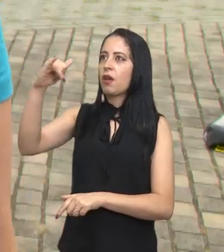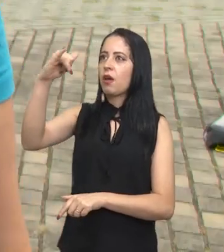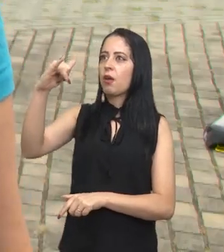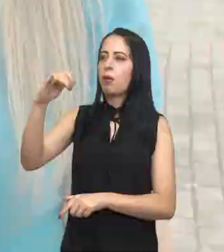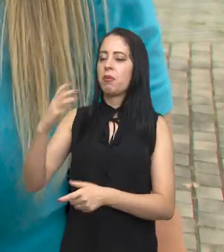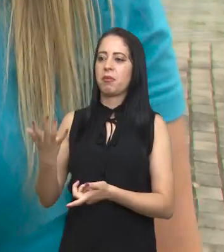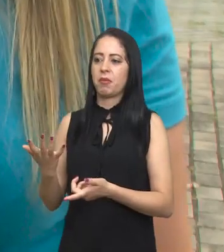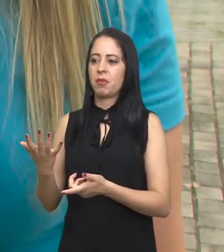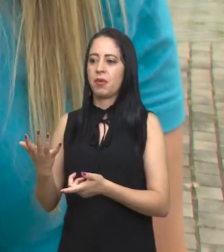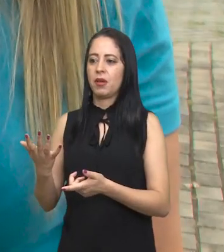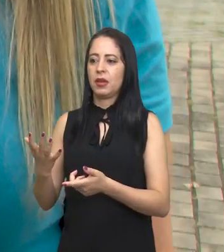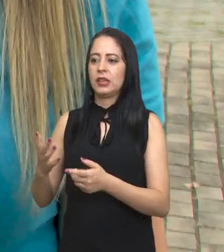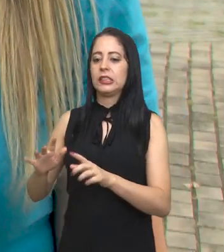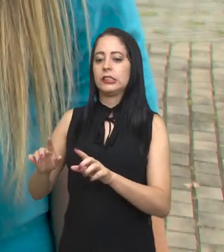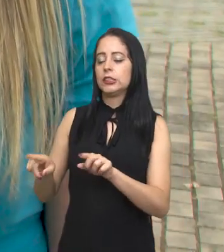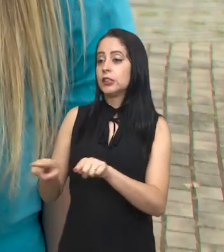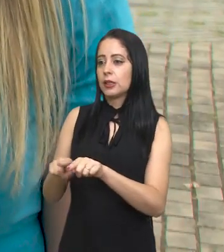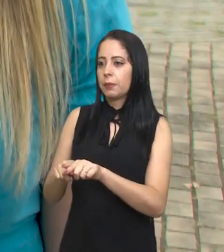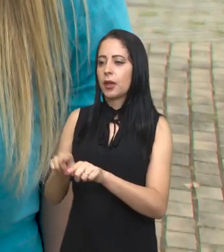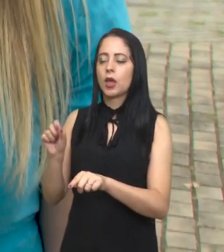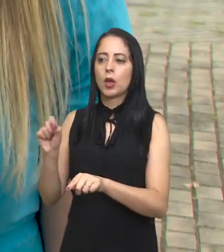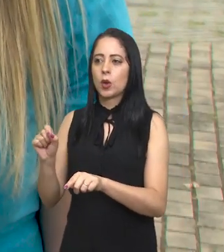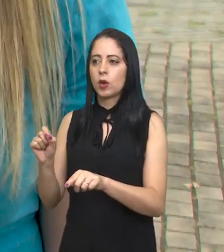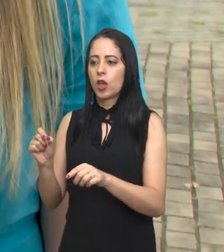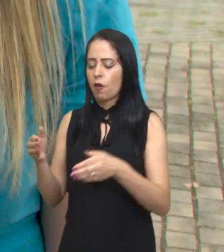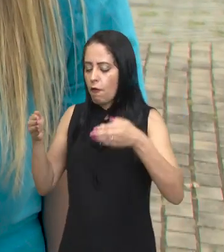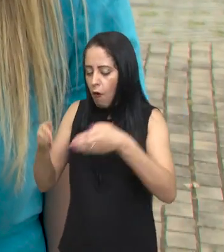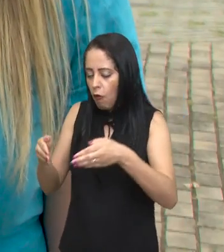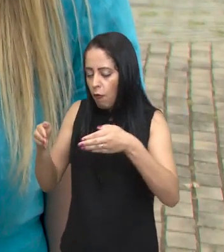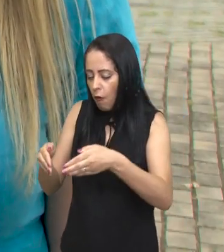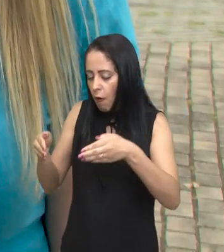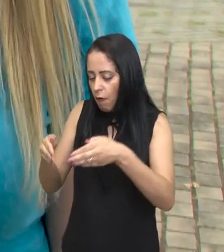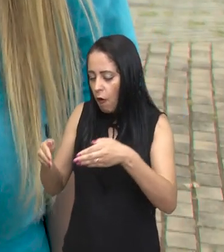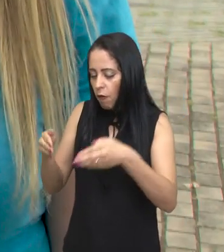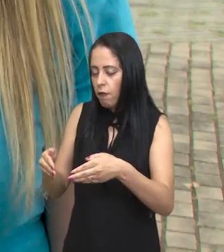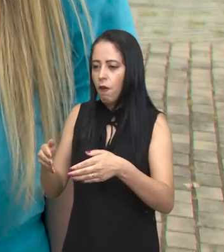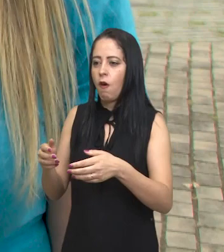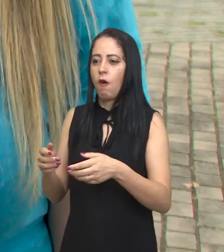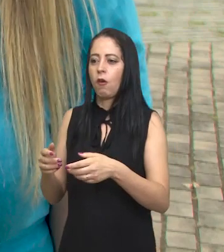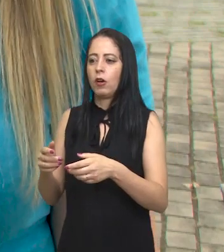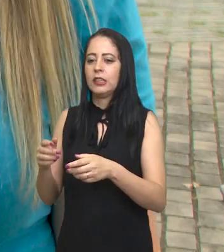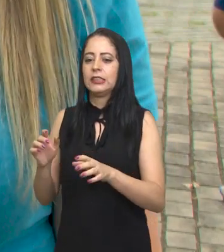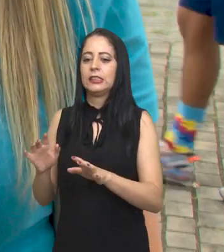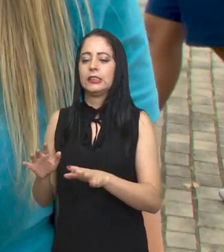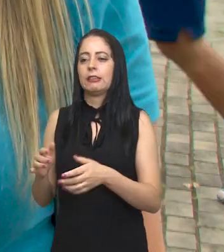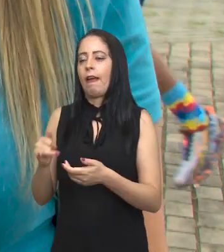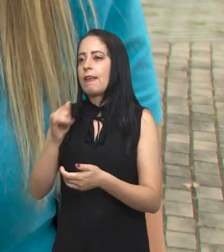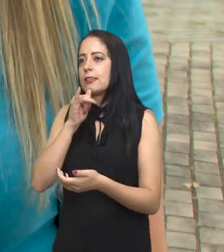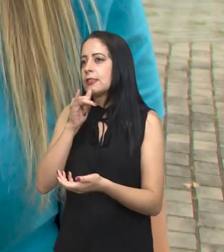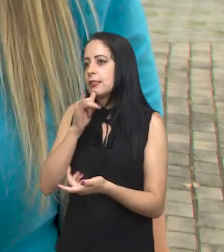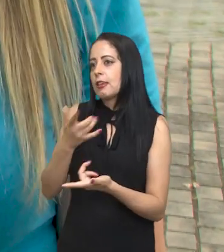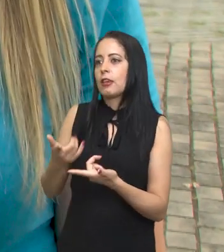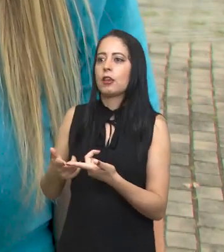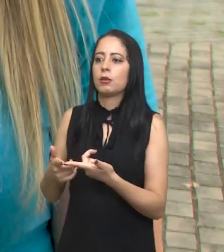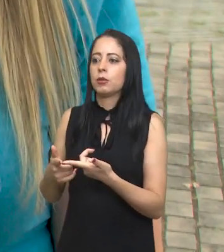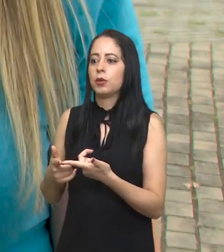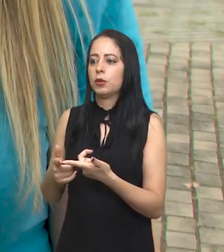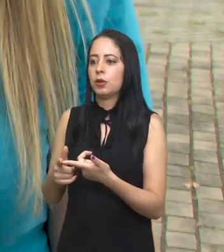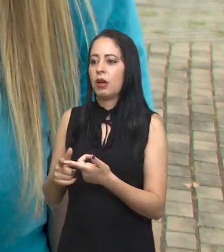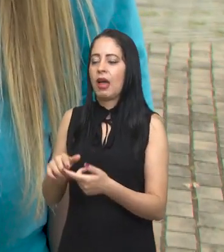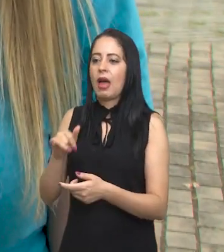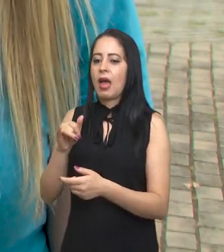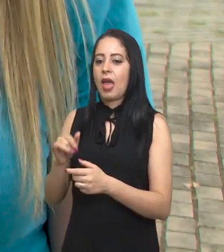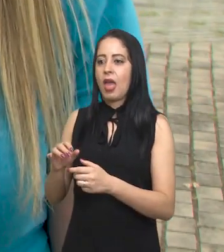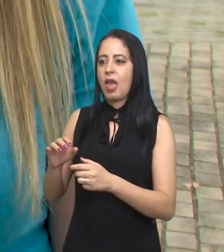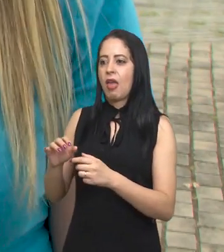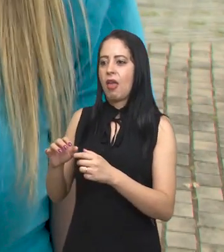alguma coisa assim outro sinal é o interesse restrito e algumas estereotipias então interesse restrito pode ser interesse